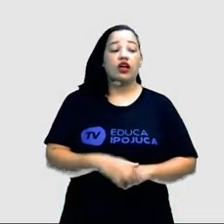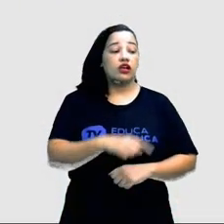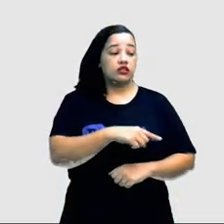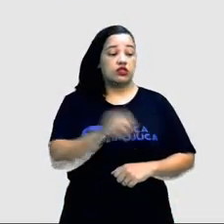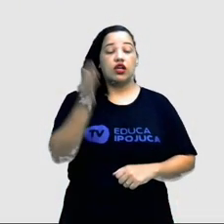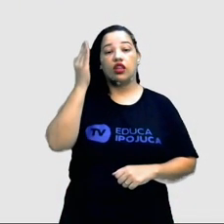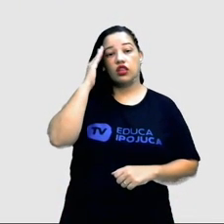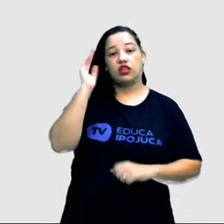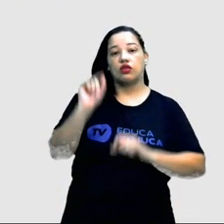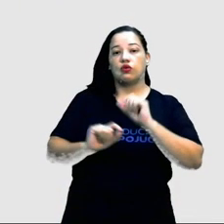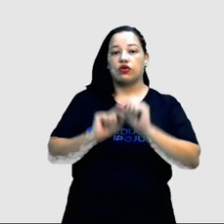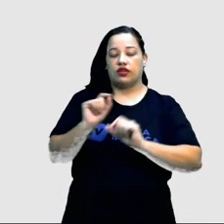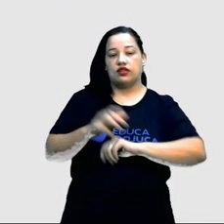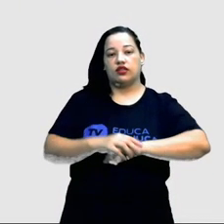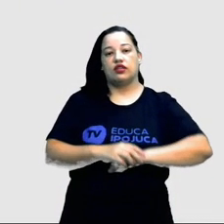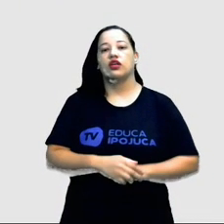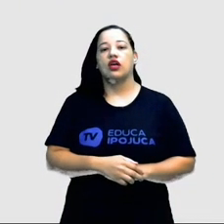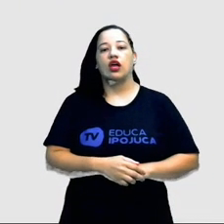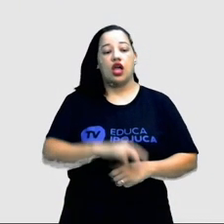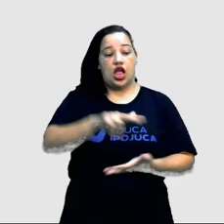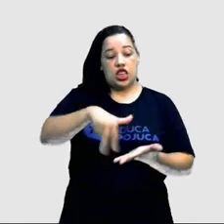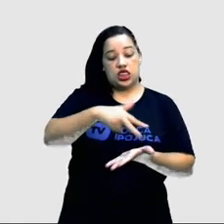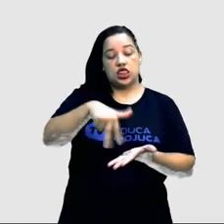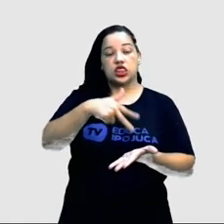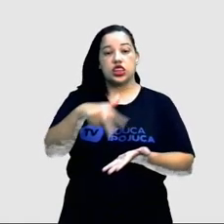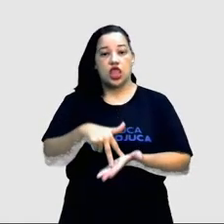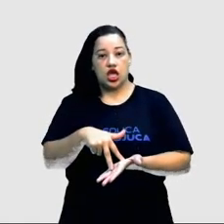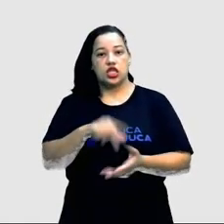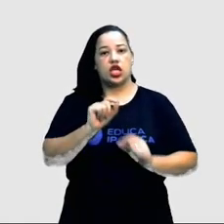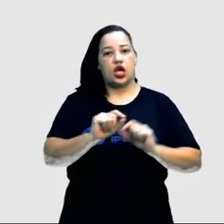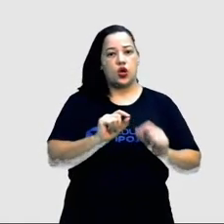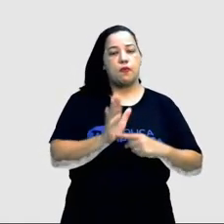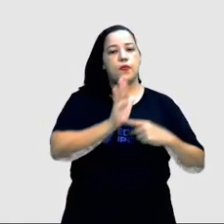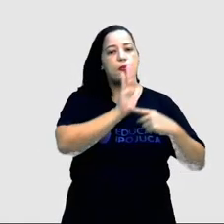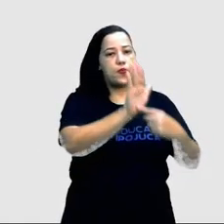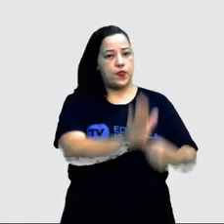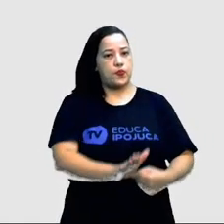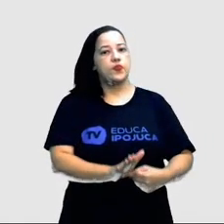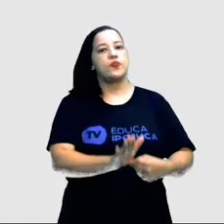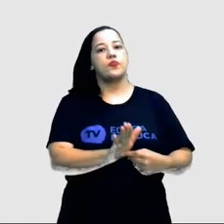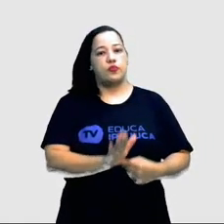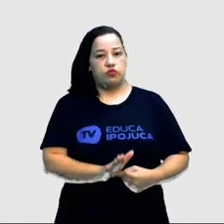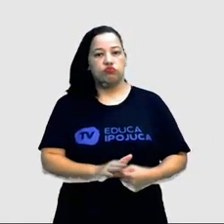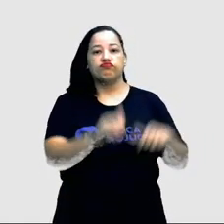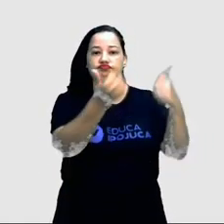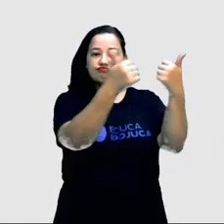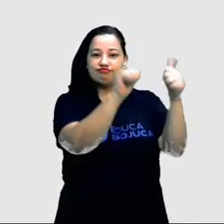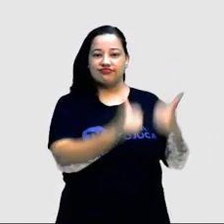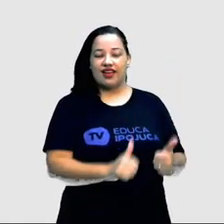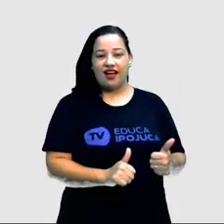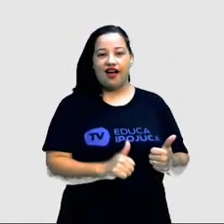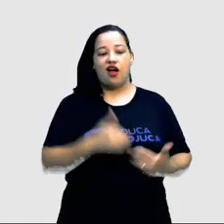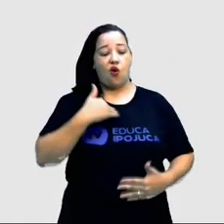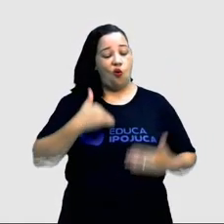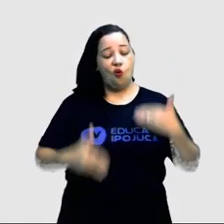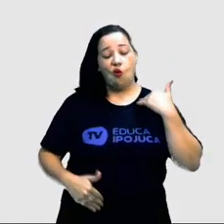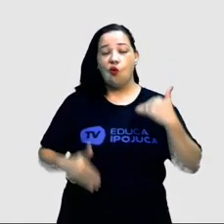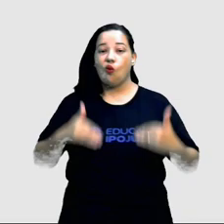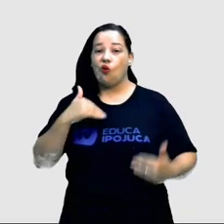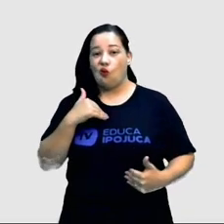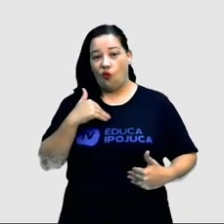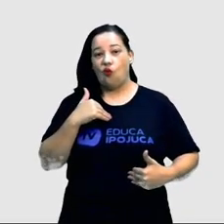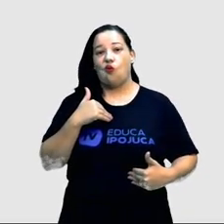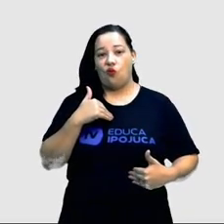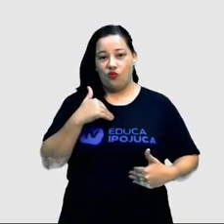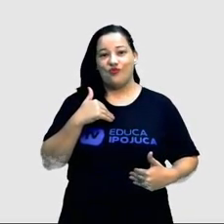Entendendo que a dança é um tipo de manifestação artística que utiliza o corpo